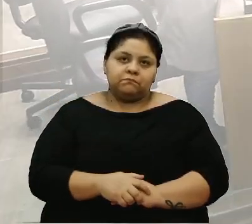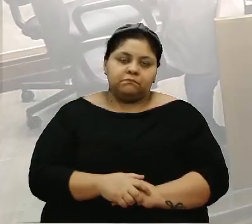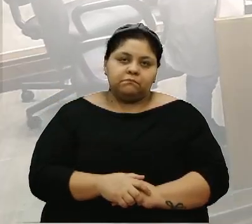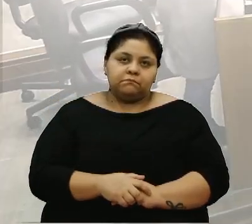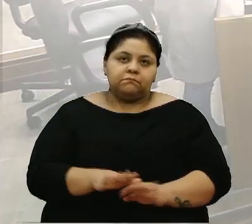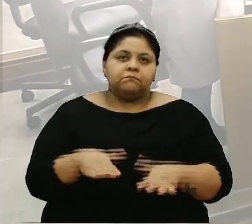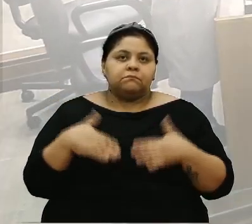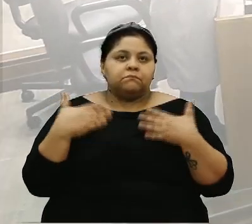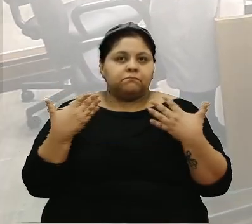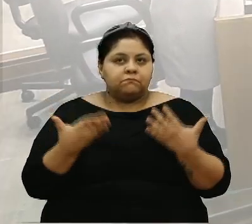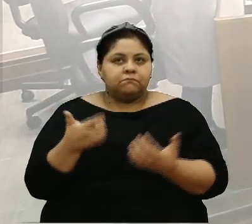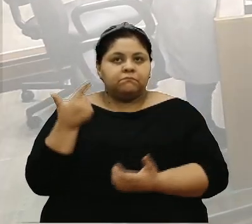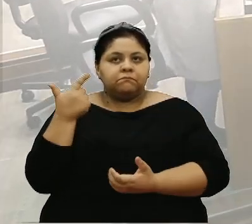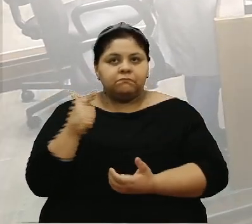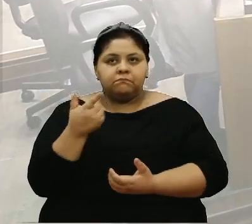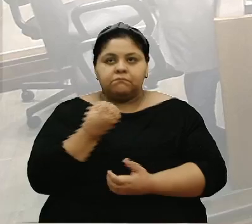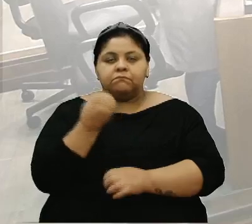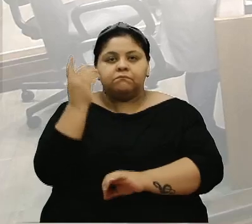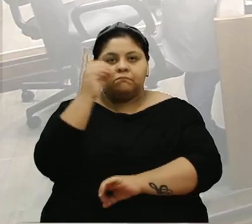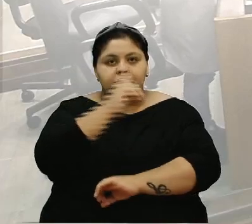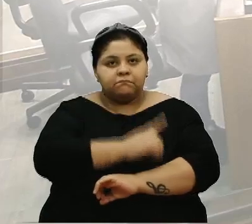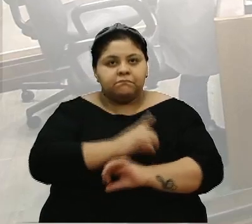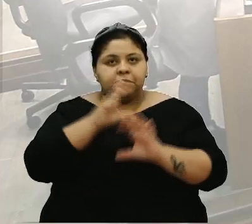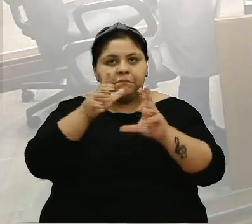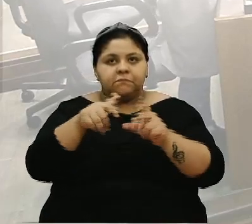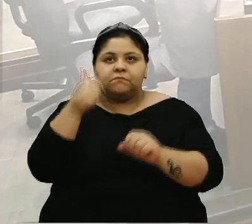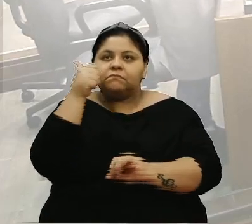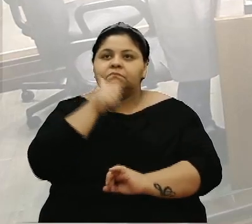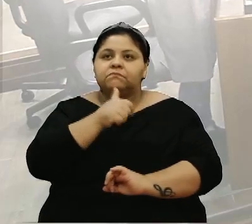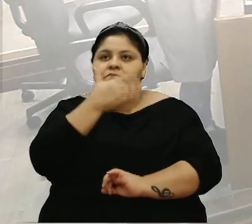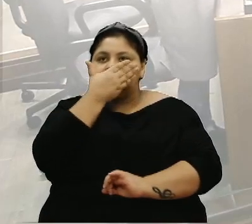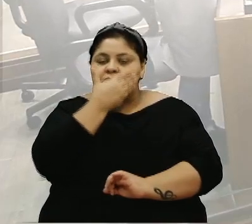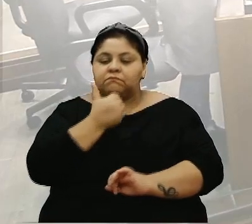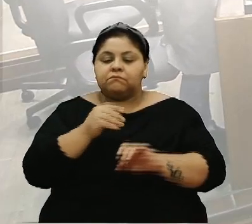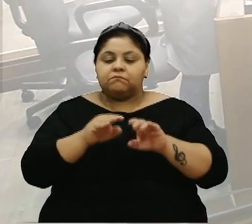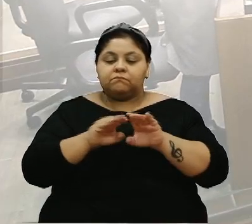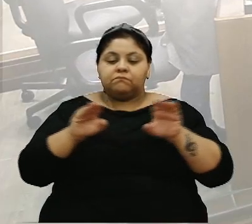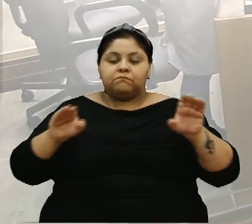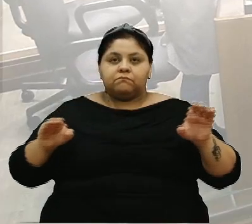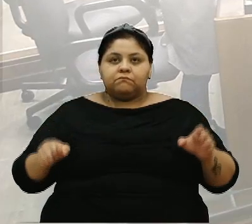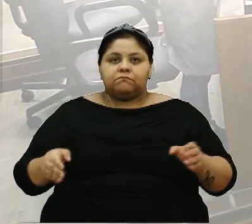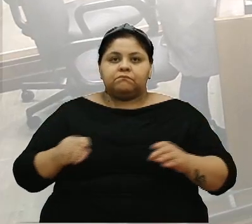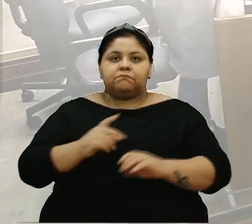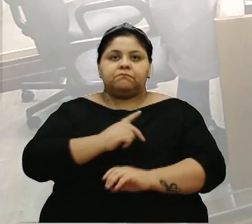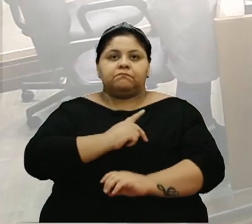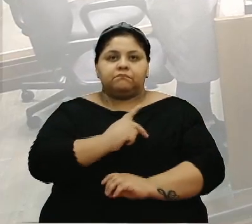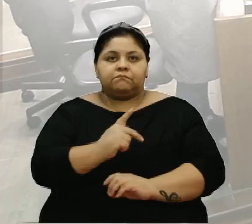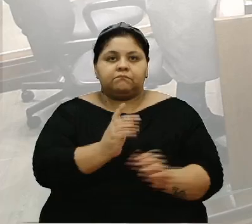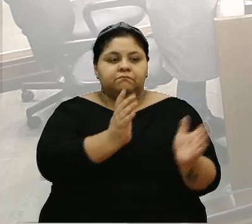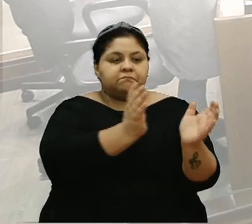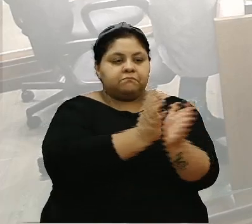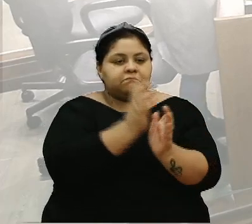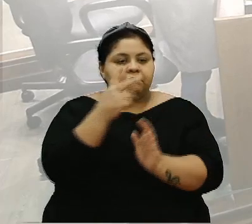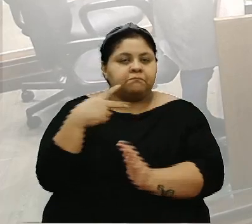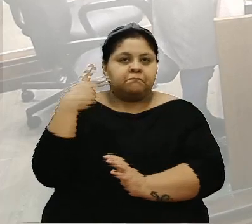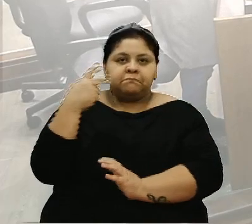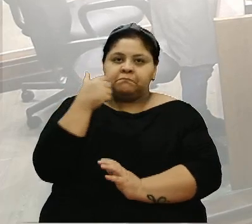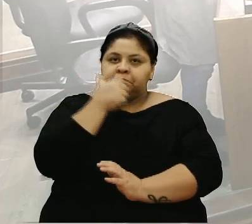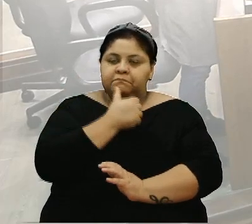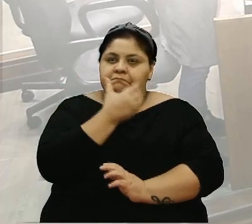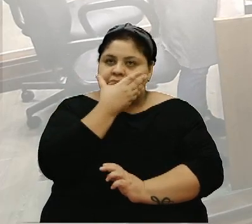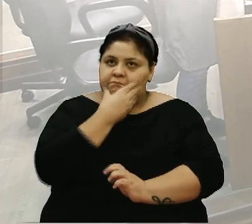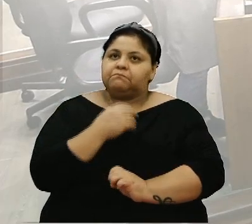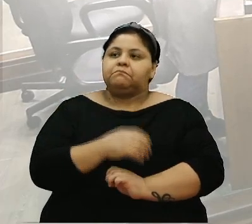Então, novamente, bom dia a todas e a todos, mesa, senhora presidente, colegas vereadores, colegas